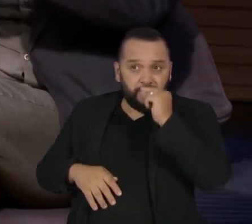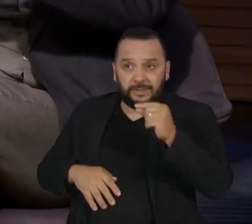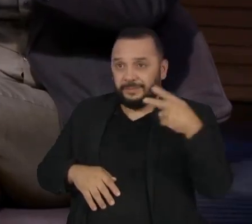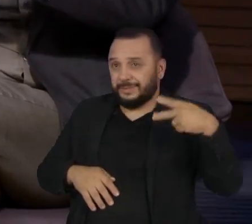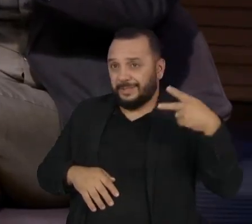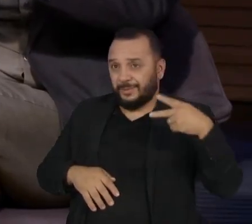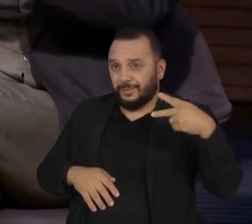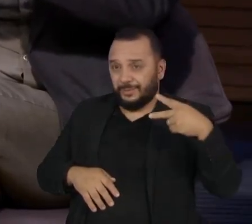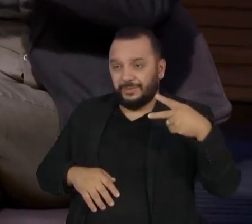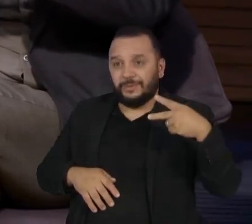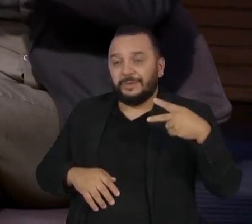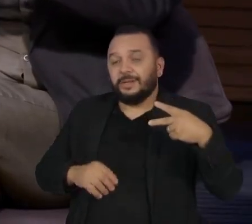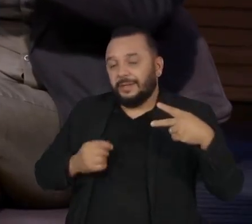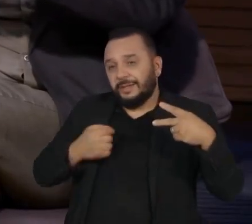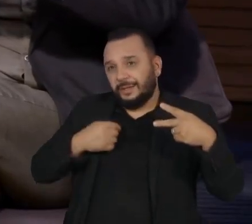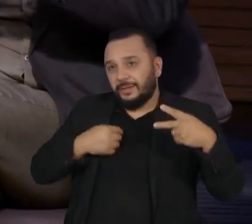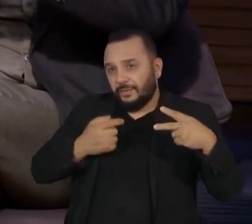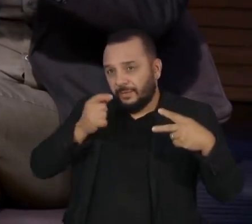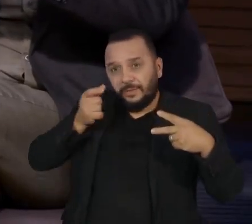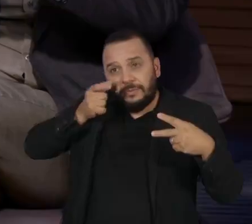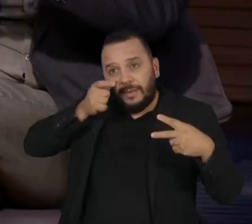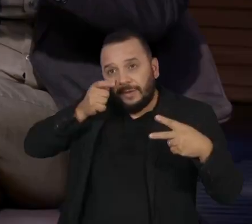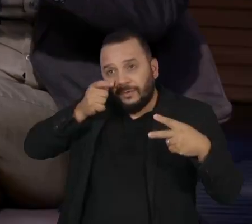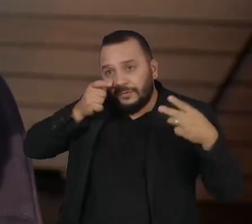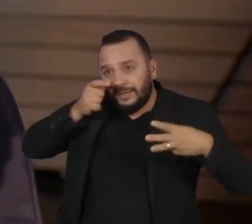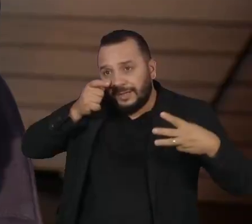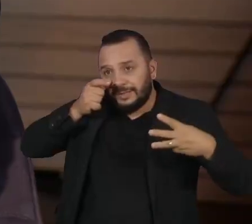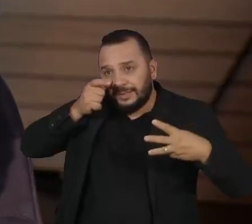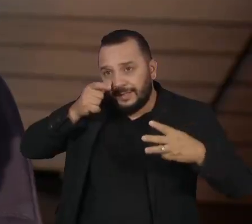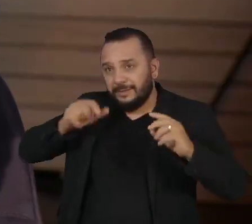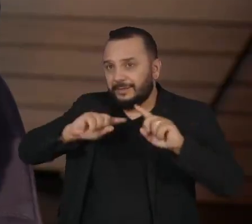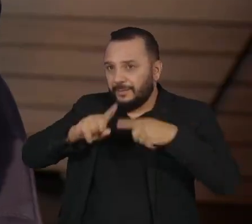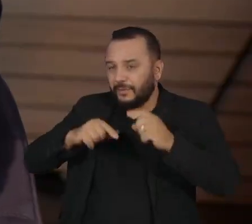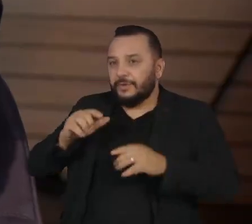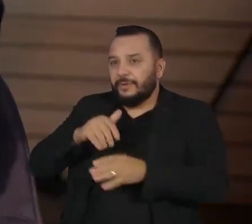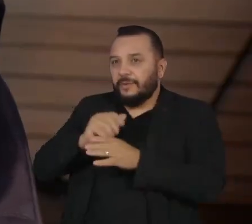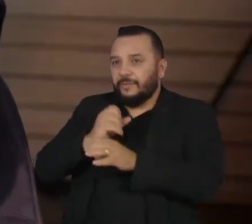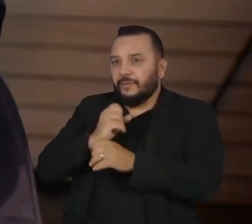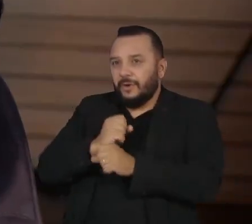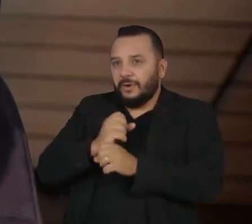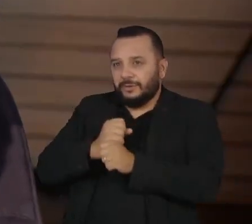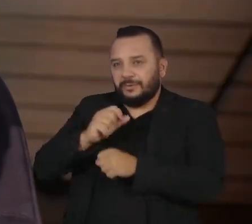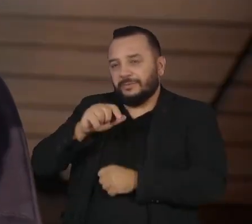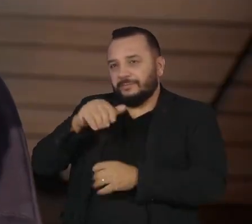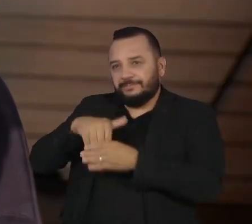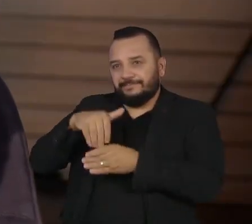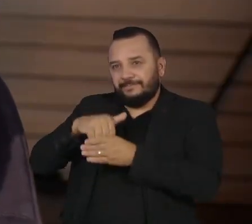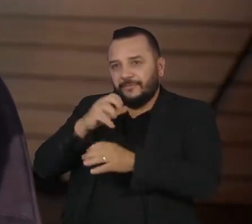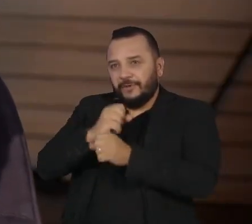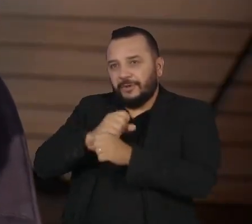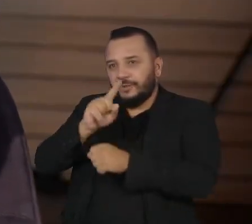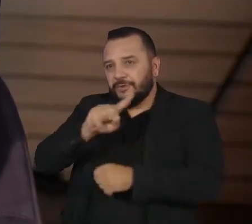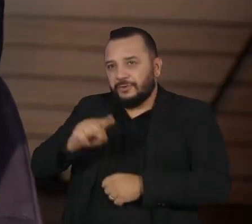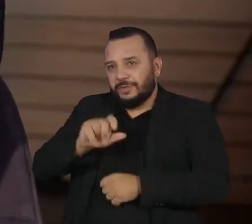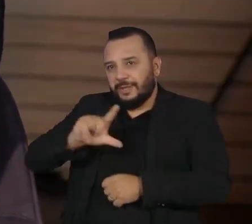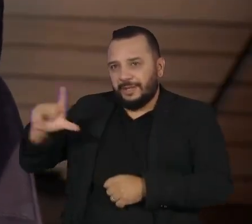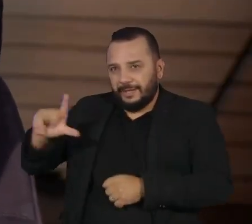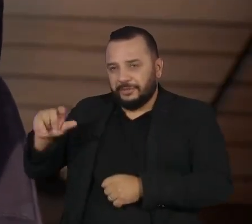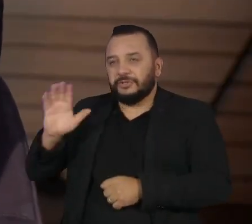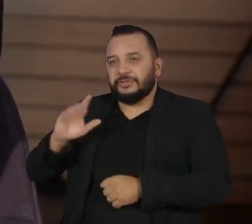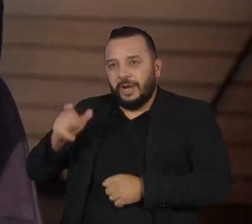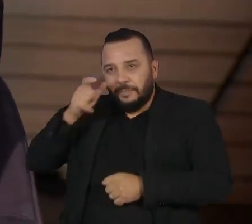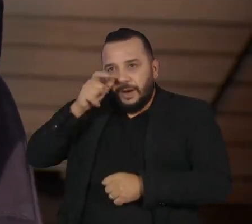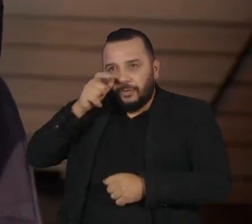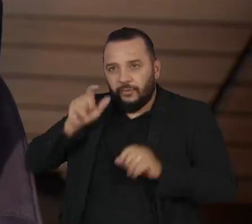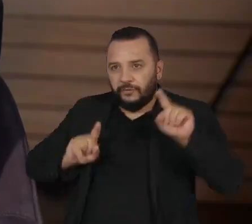e o Maluf em terceiro. De repente começaram a entrar os votos da Zona Leste e aí o Maluf passou o Alckmin e nós tivemos um segundo turno